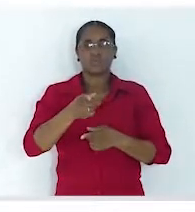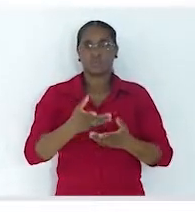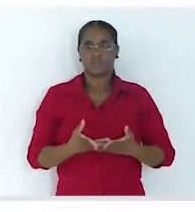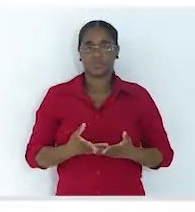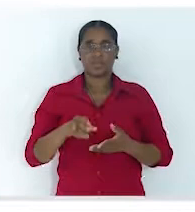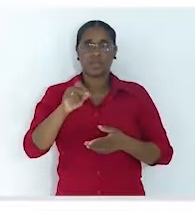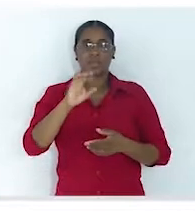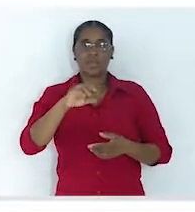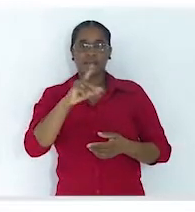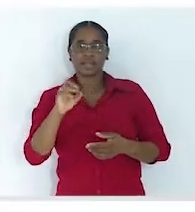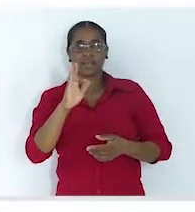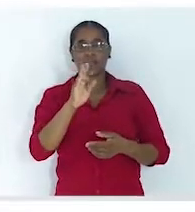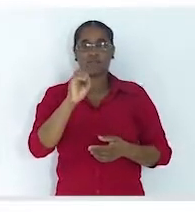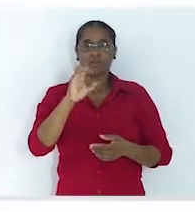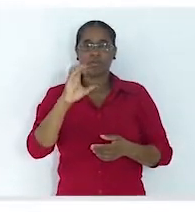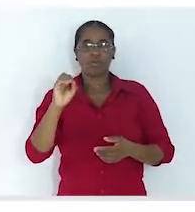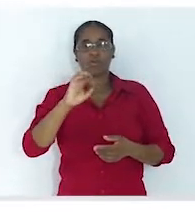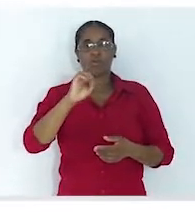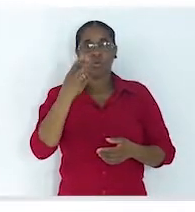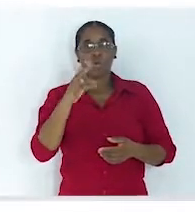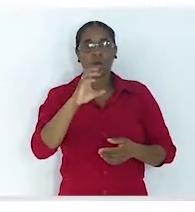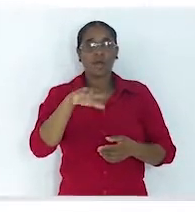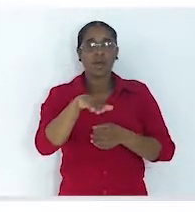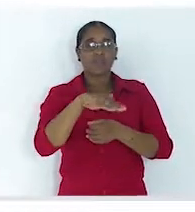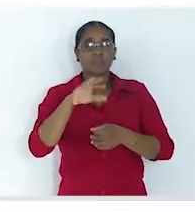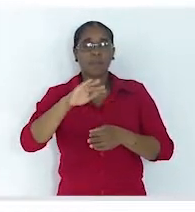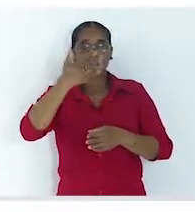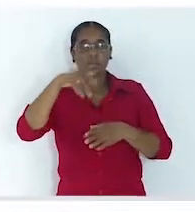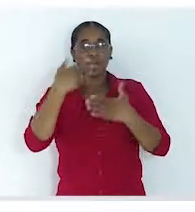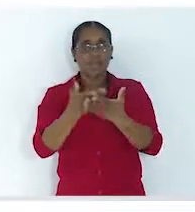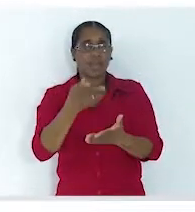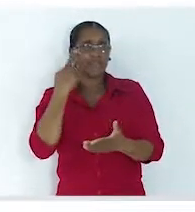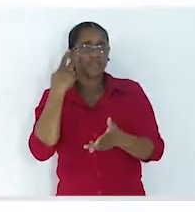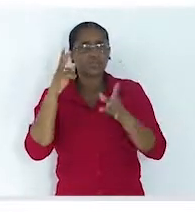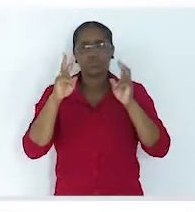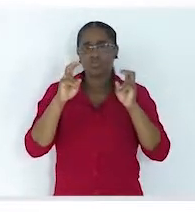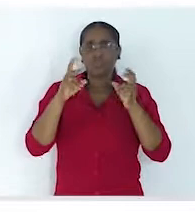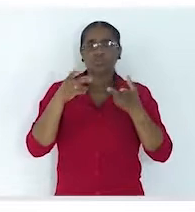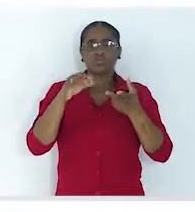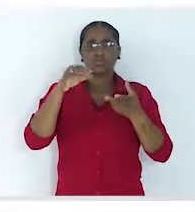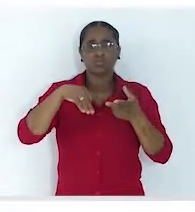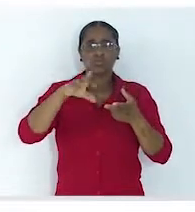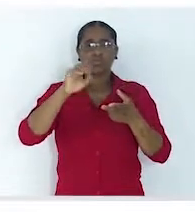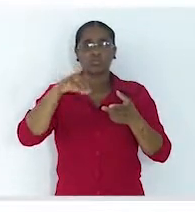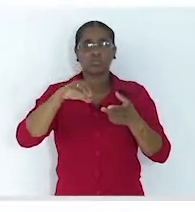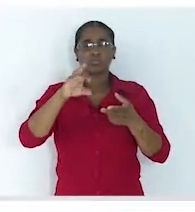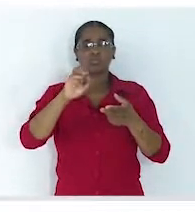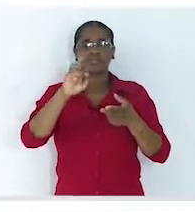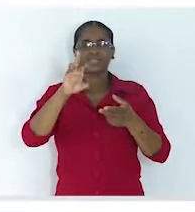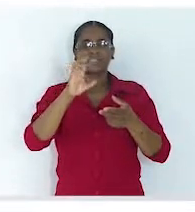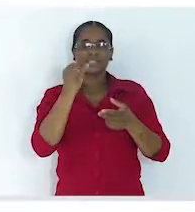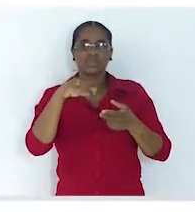A ação-foco ou ação principal é aquilo que dá vida ao conteúdo proposicional. Conteúdo proposicional é toda a história,